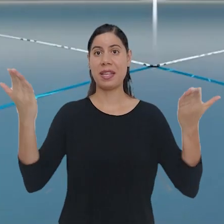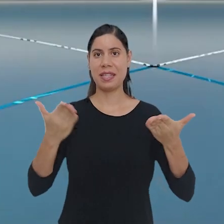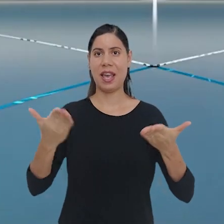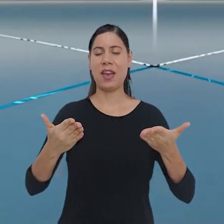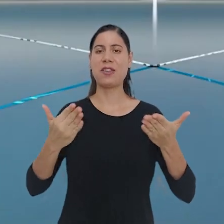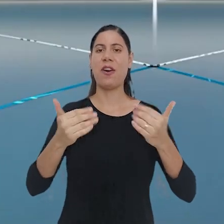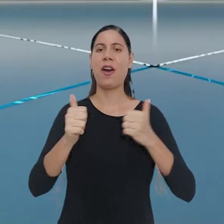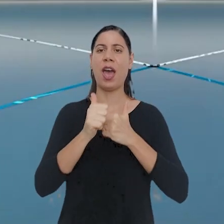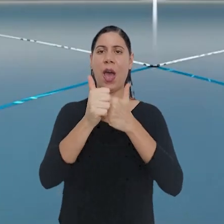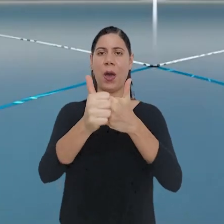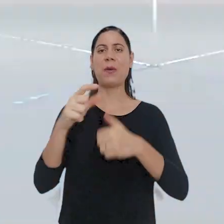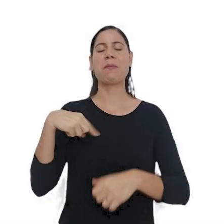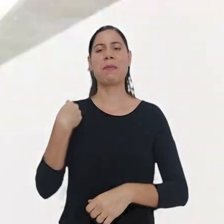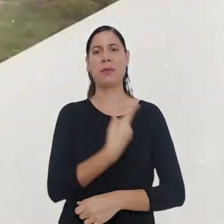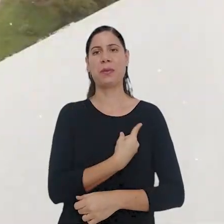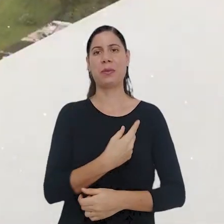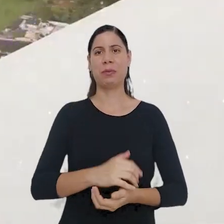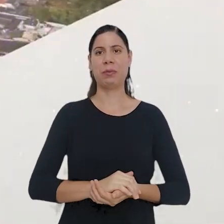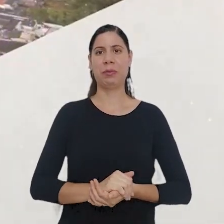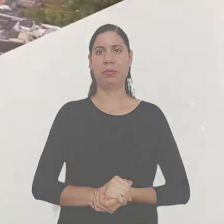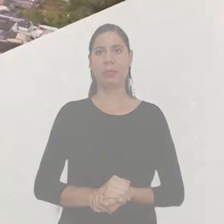agora. Fique com a gente.